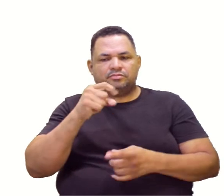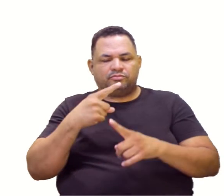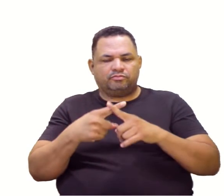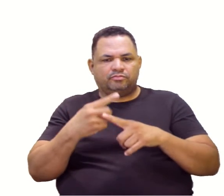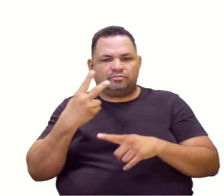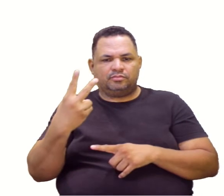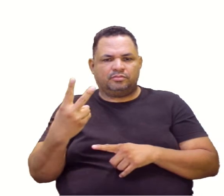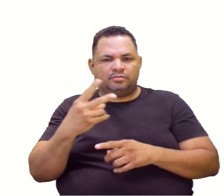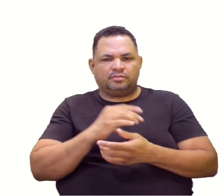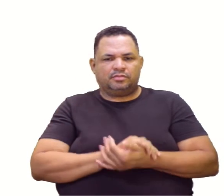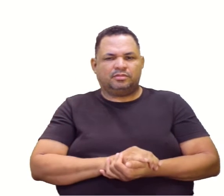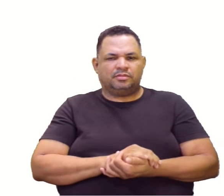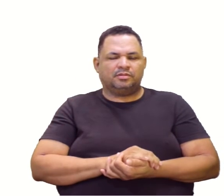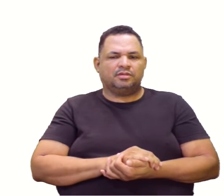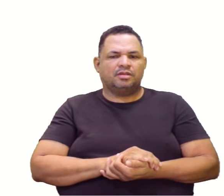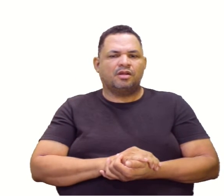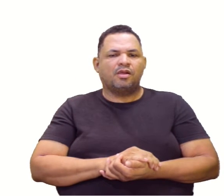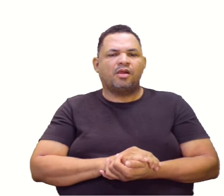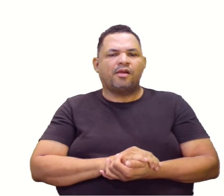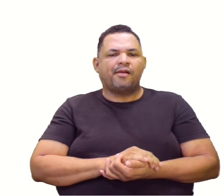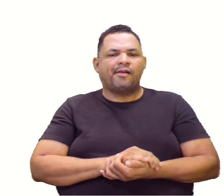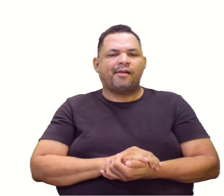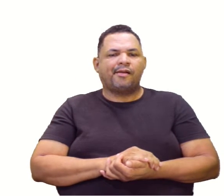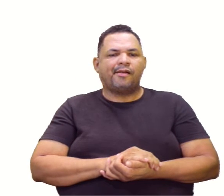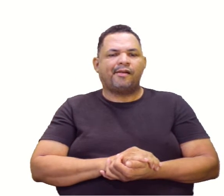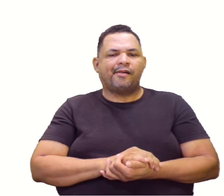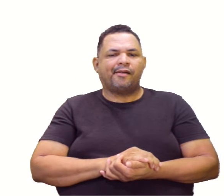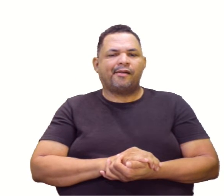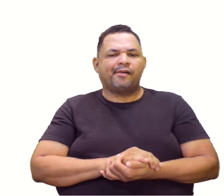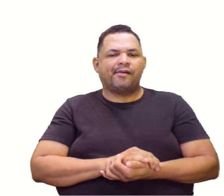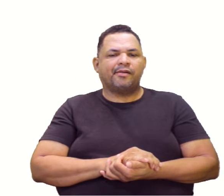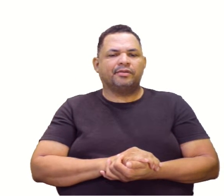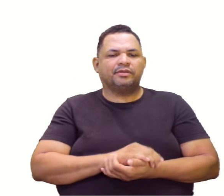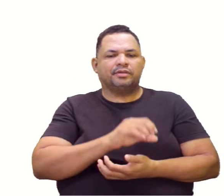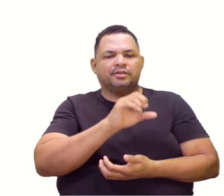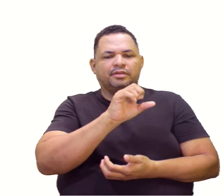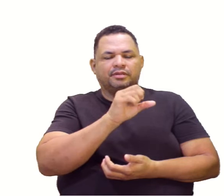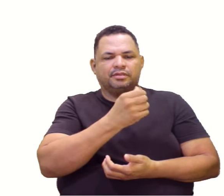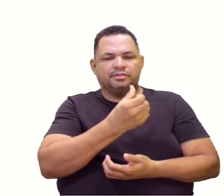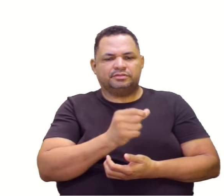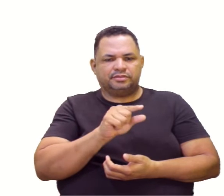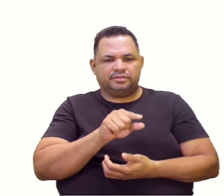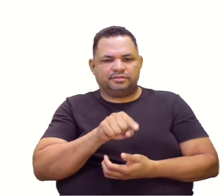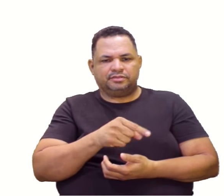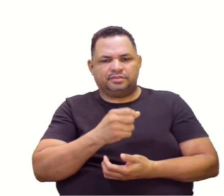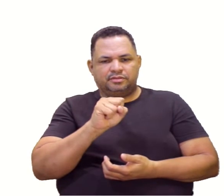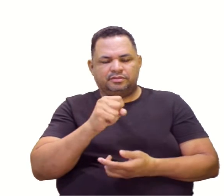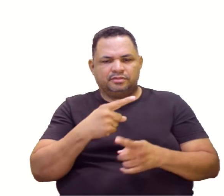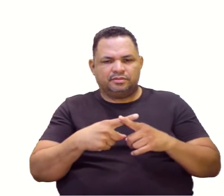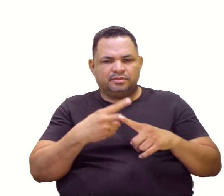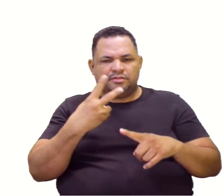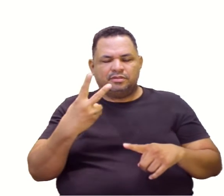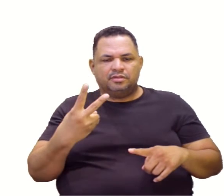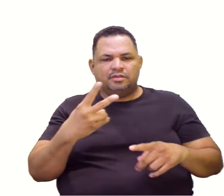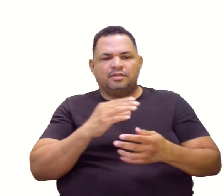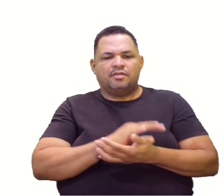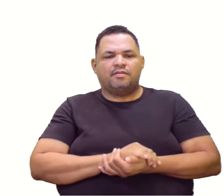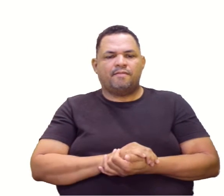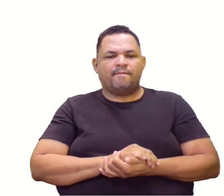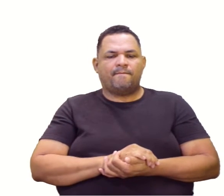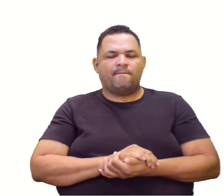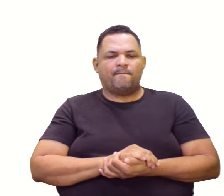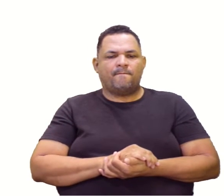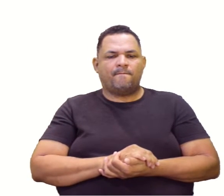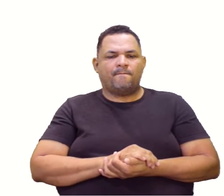6,8 vezes 2. 3 vezes 8 vezes 3. 6,8 vezes 2. Isso. Que aí já ficou mais fácil, né? Deu